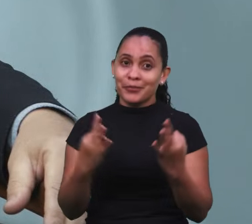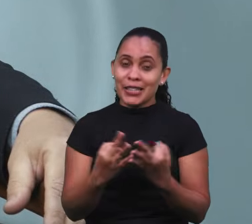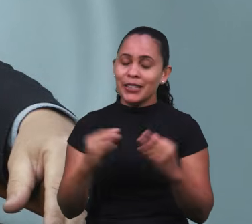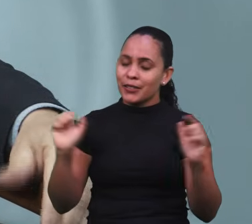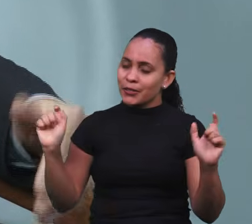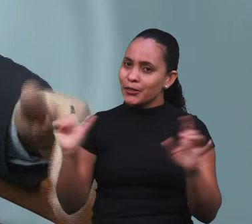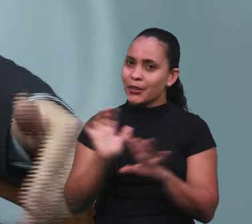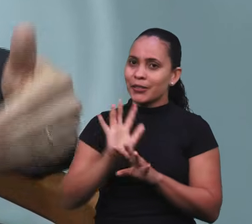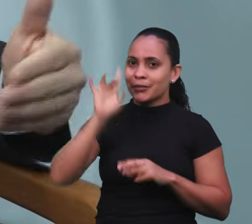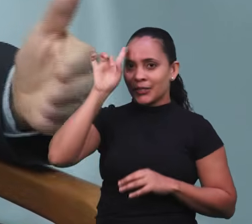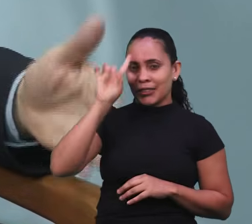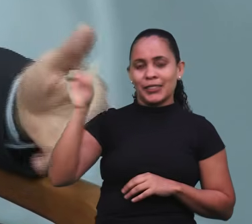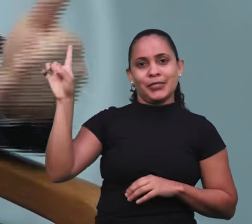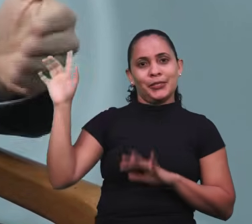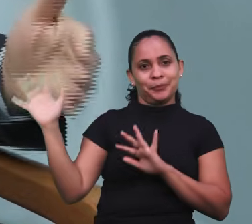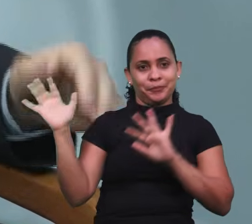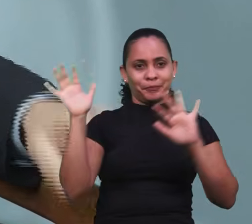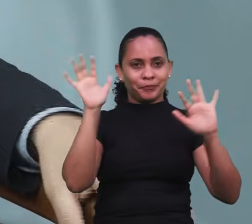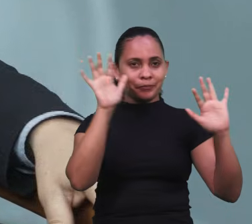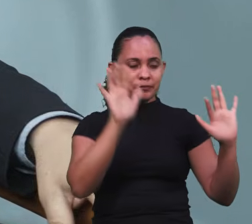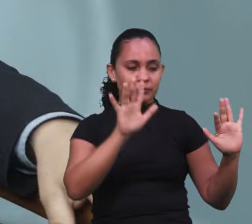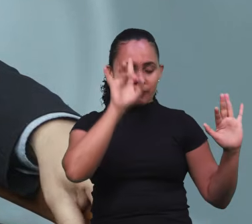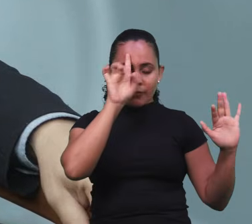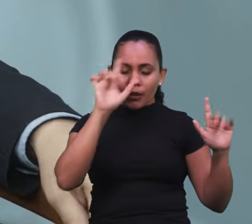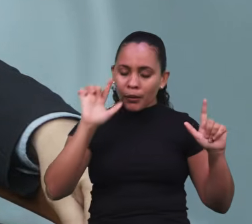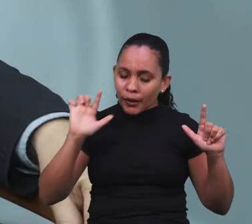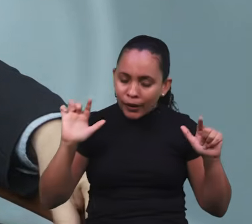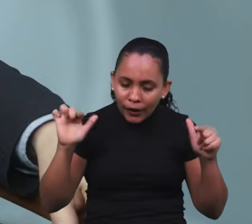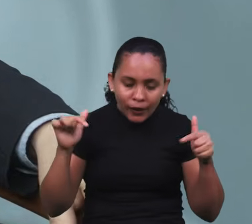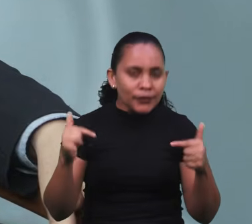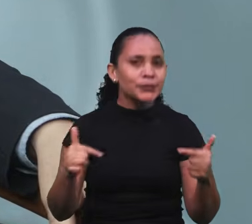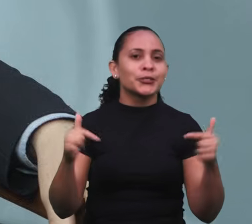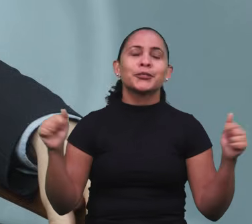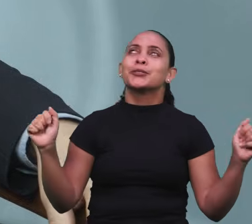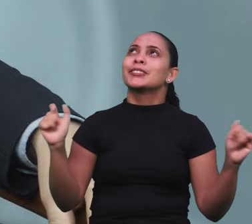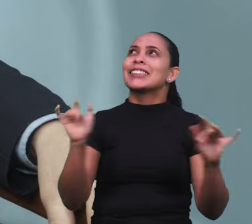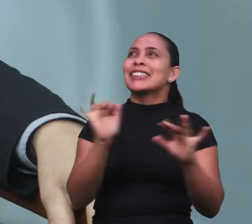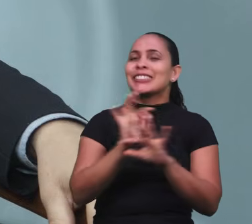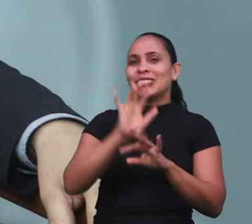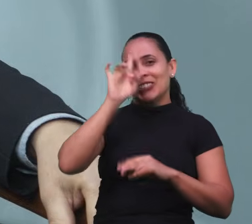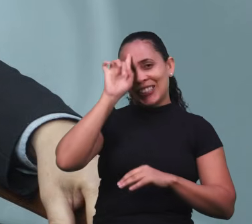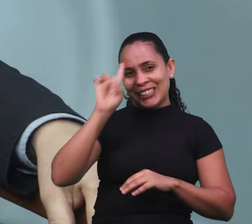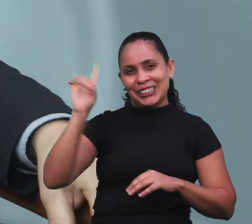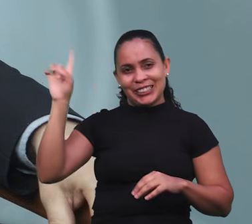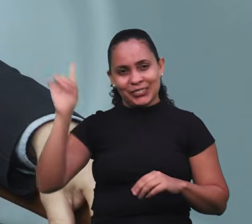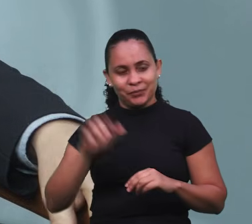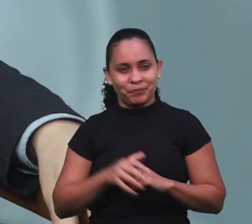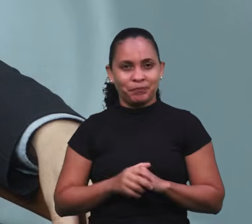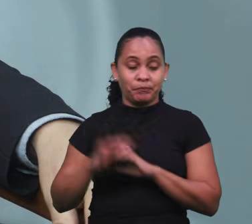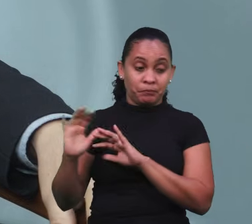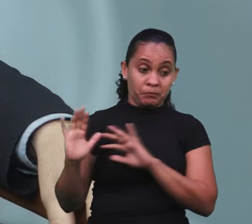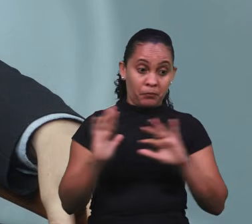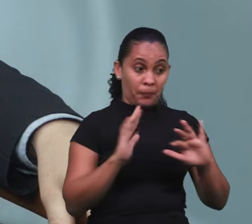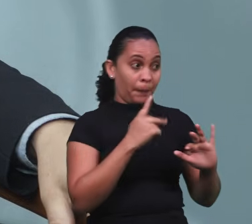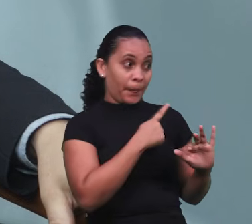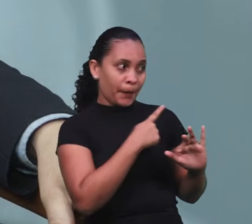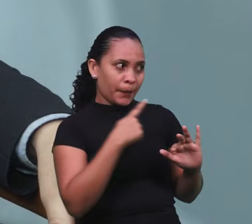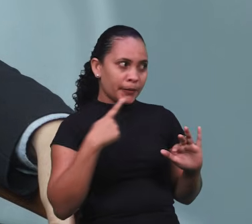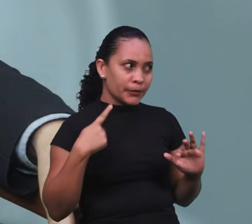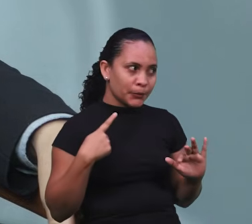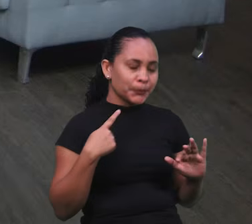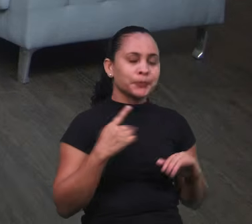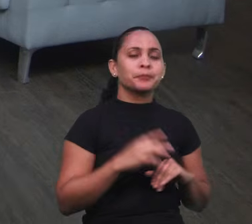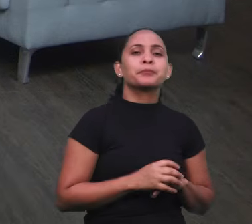presença do Senhor, a família glorifica, estamos lá glorificando o nome do Senhor. Muito o Senhor tem operado, louvado seja o nome do Senhor.